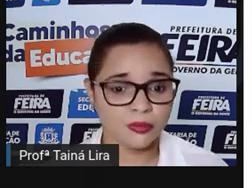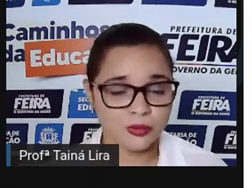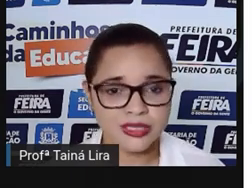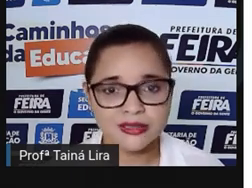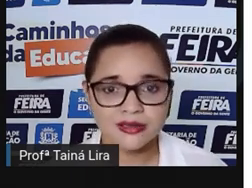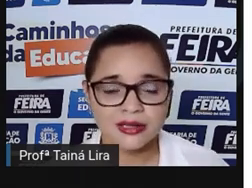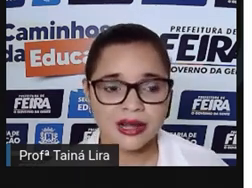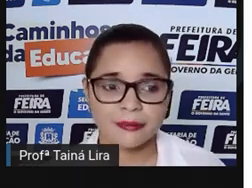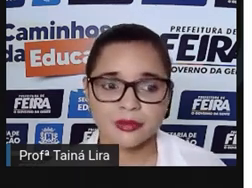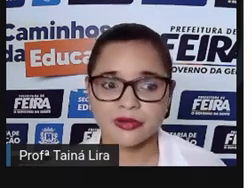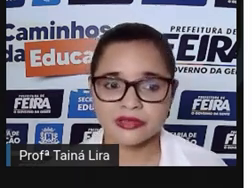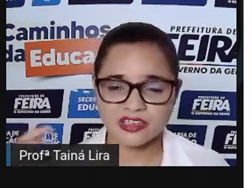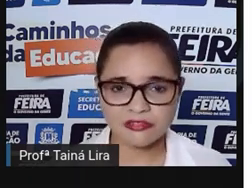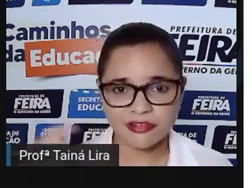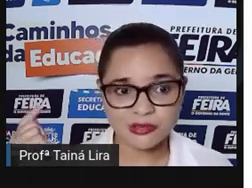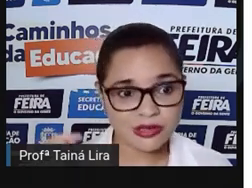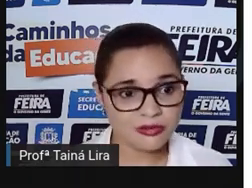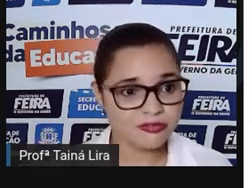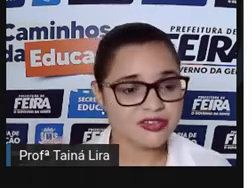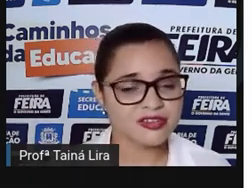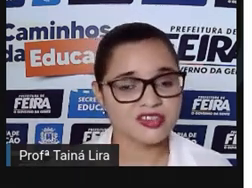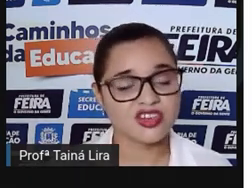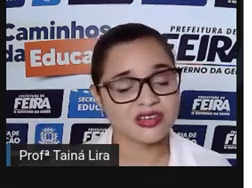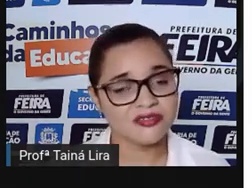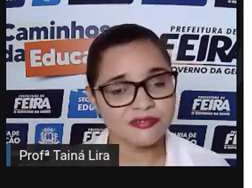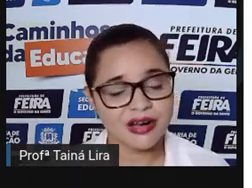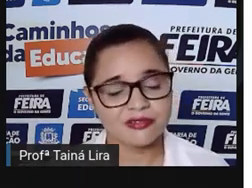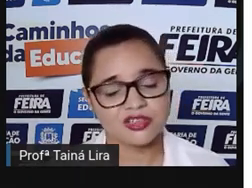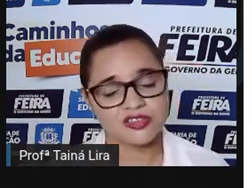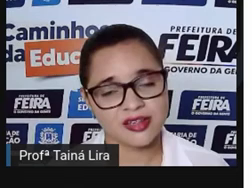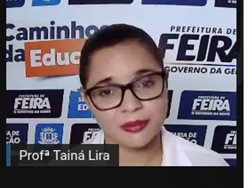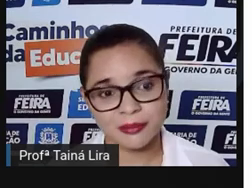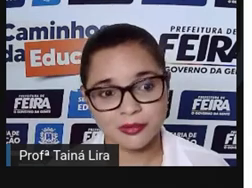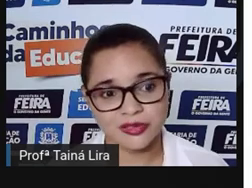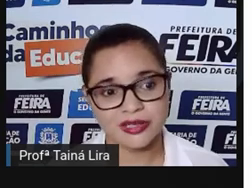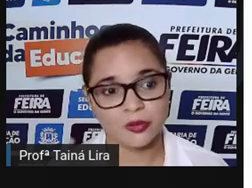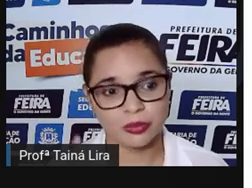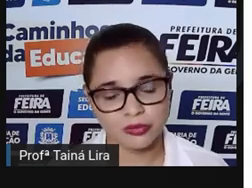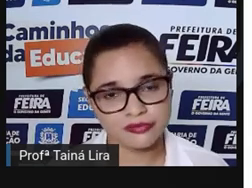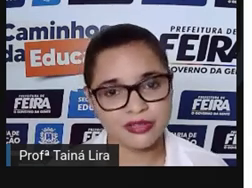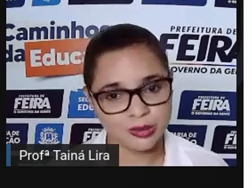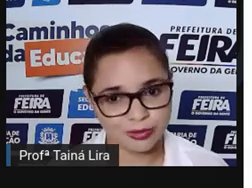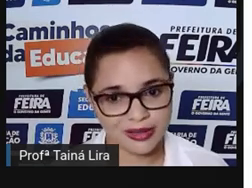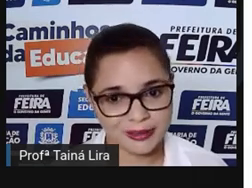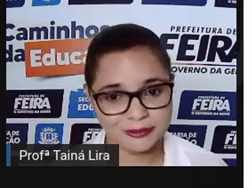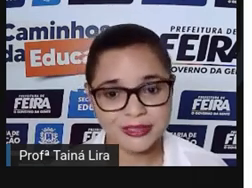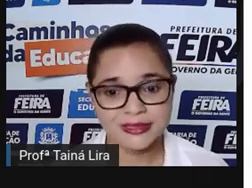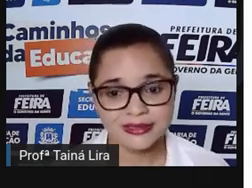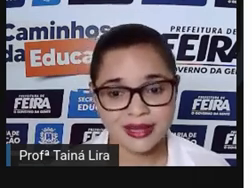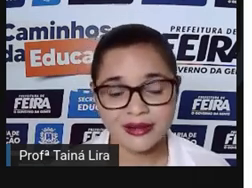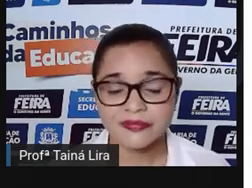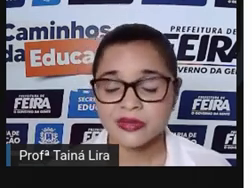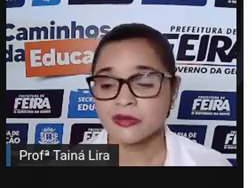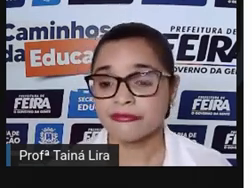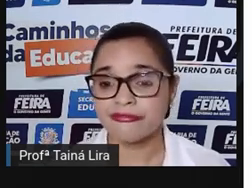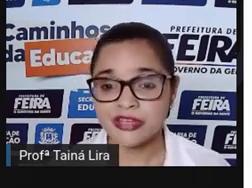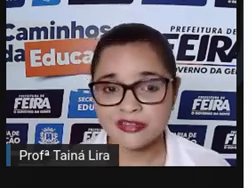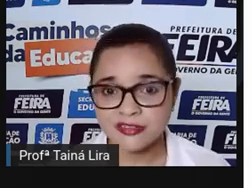como bullying. A Pro até já falou aqui com vocês, a gente já teve uma aula de cyberbullying, que é o bullying virtual,